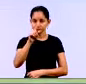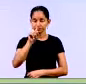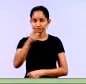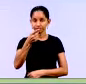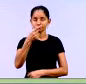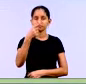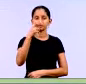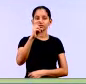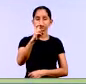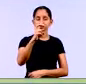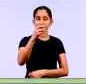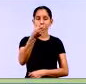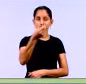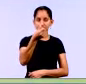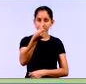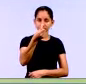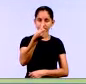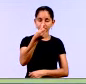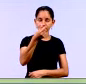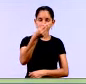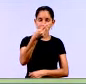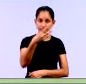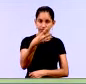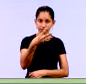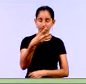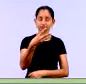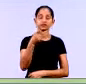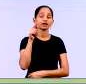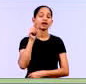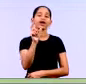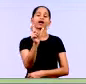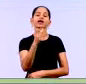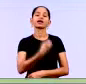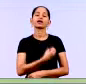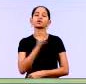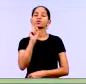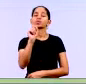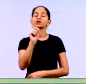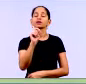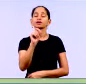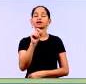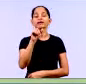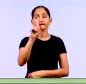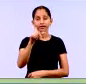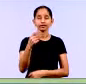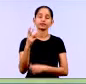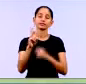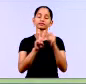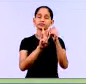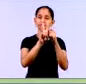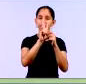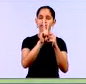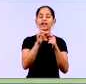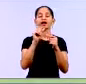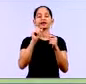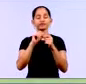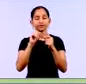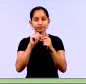11.563, que é o meu custo de matéria-prima alfa no terceiro trimestre, com mais